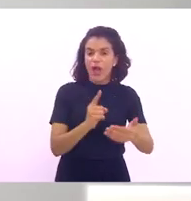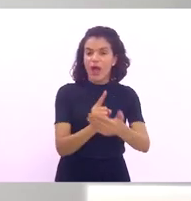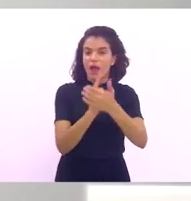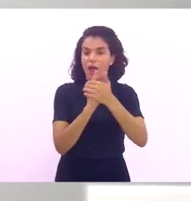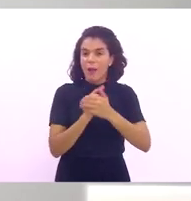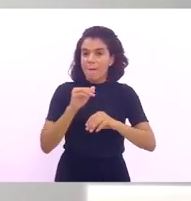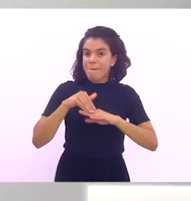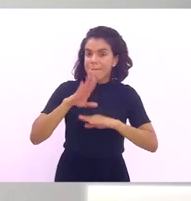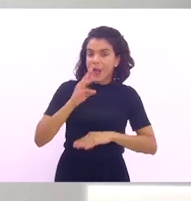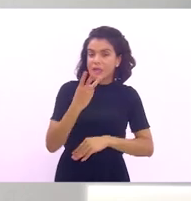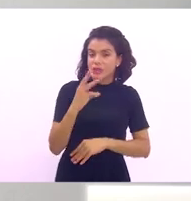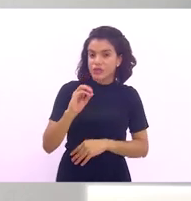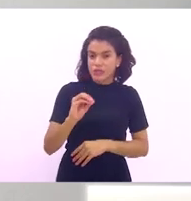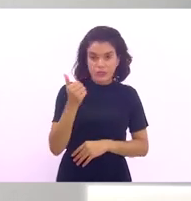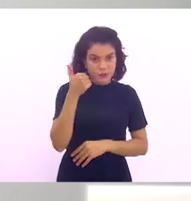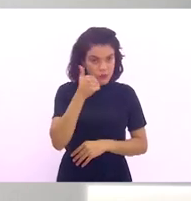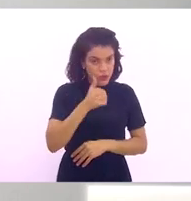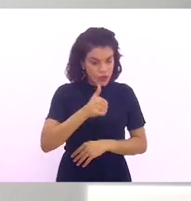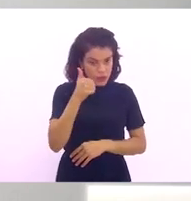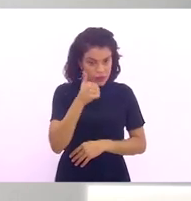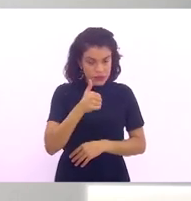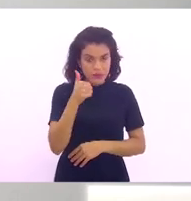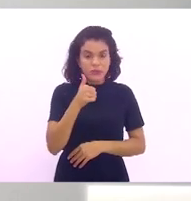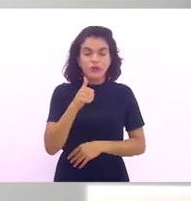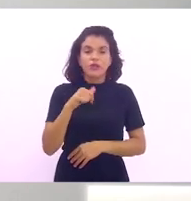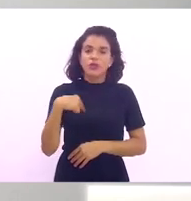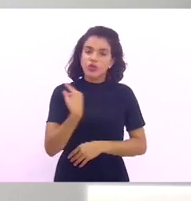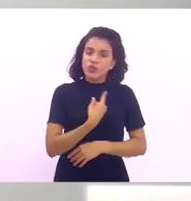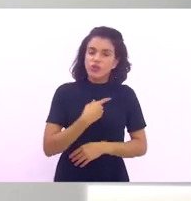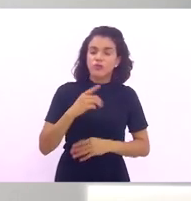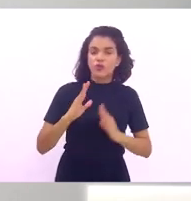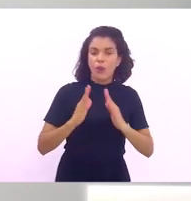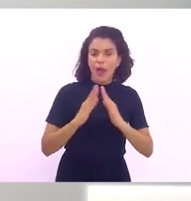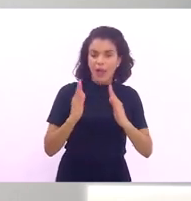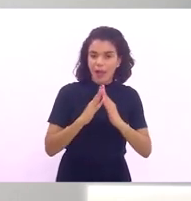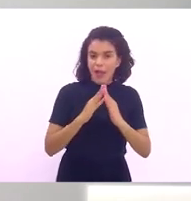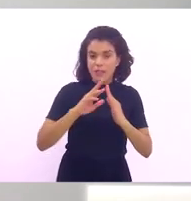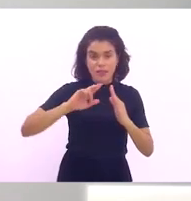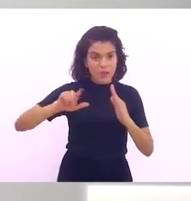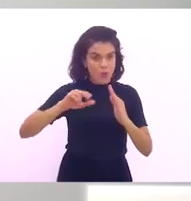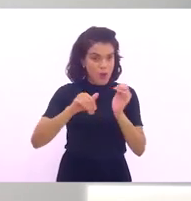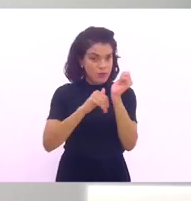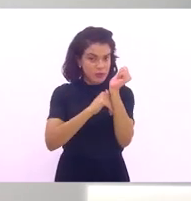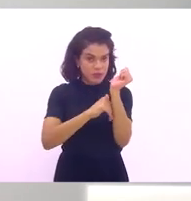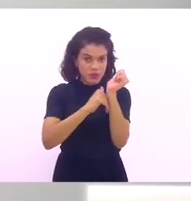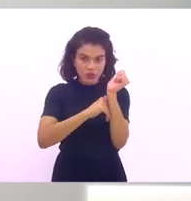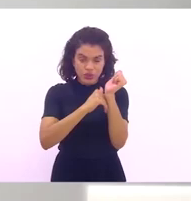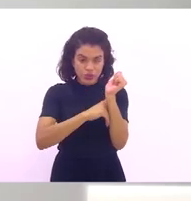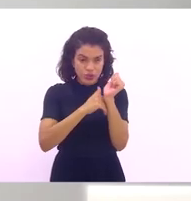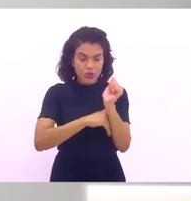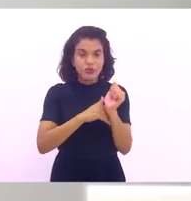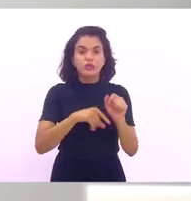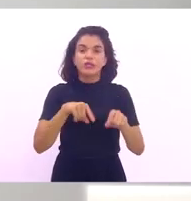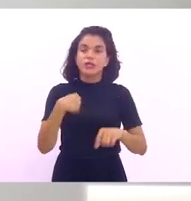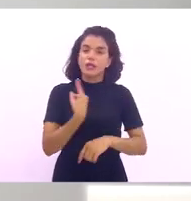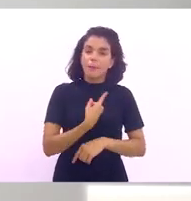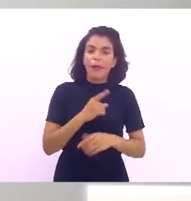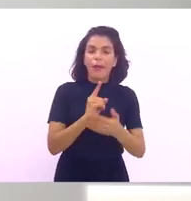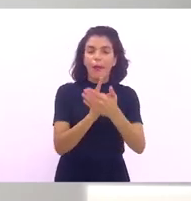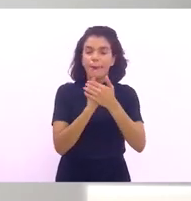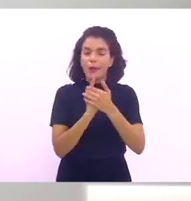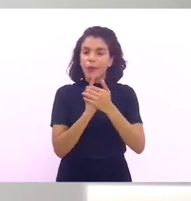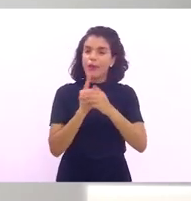e brigamos mais de 30 mulheres nós somos uma casa de caráter não sigiloso e realizamos o abrigamento